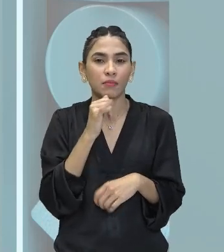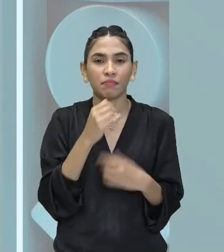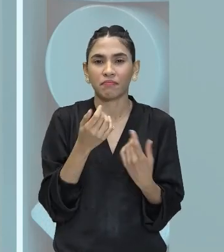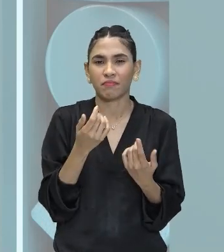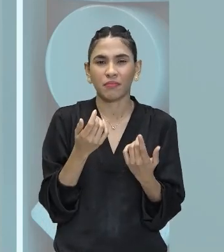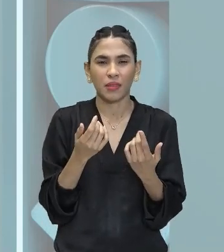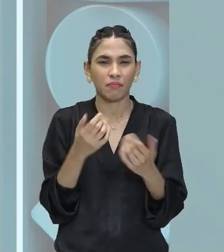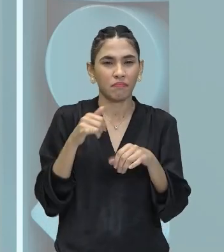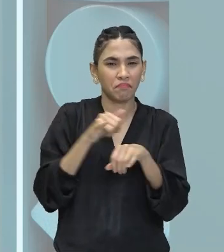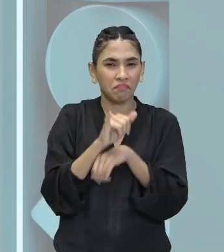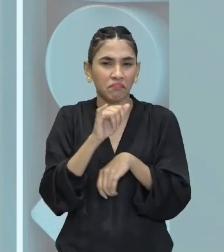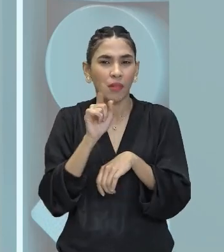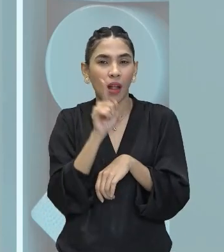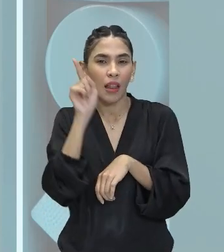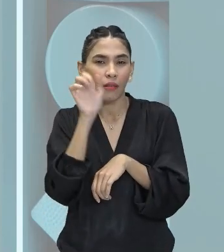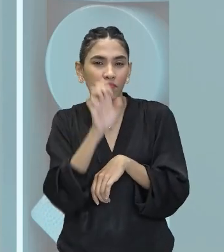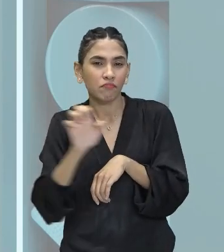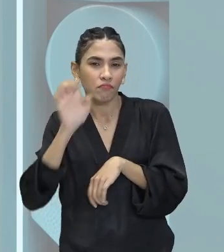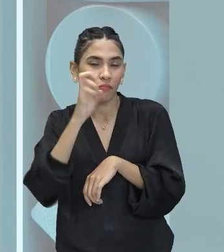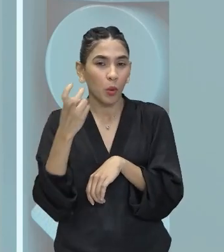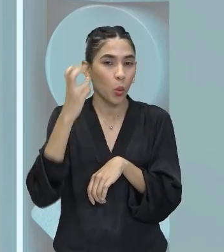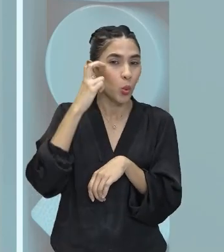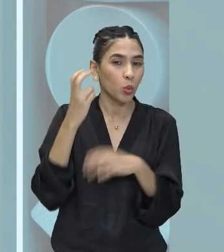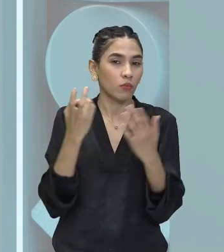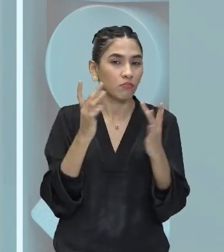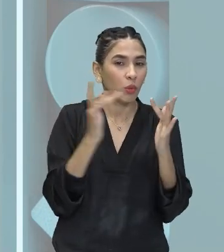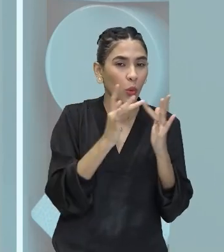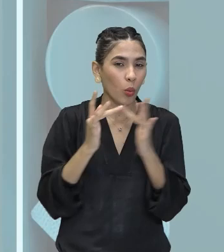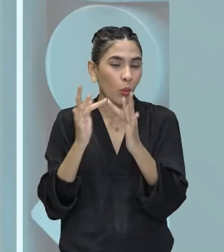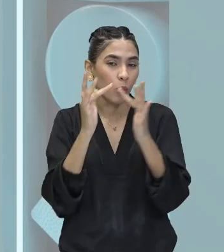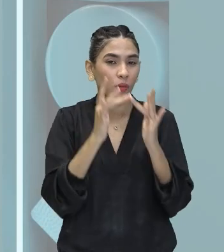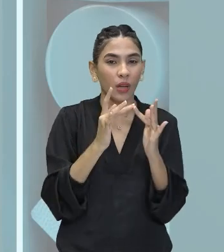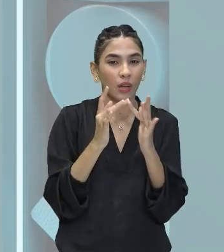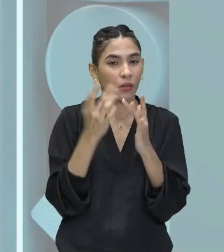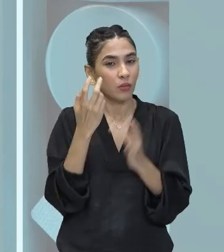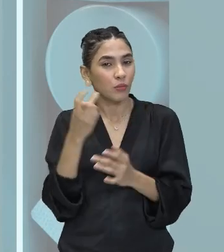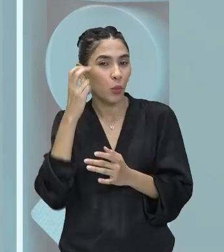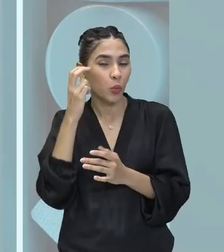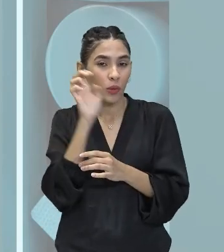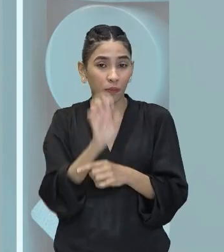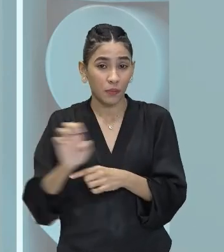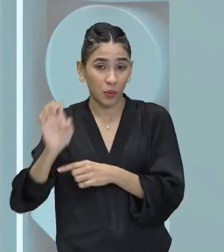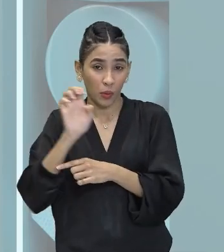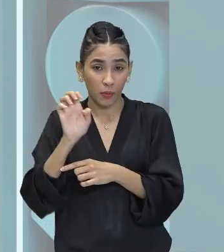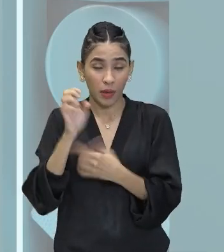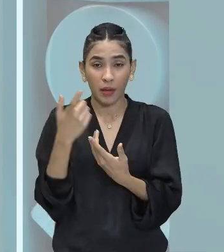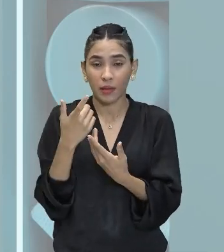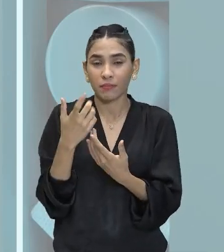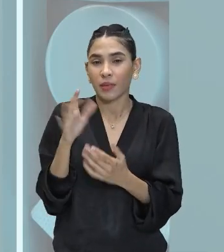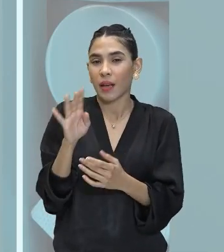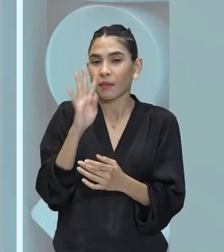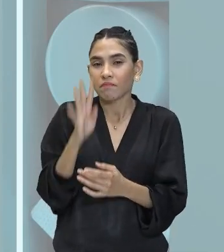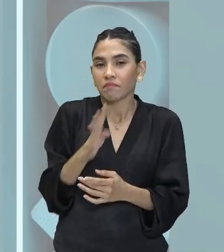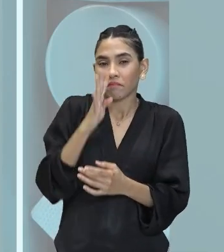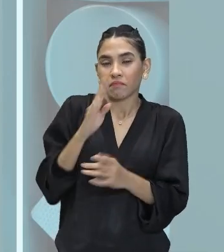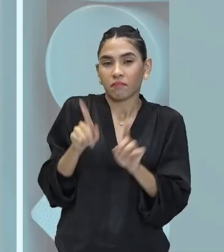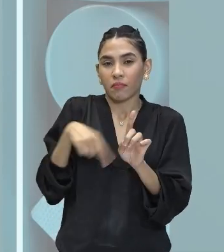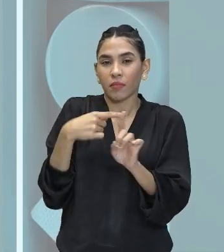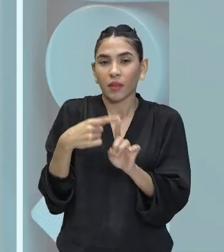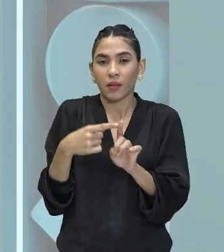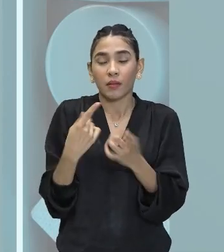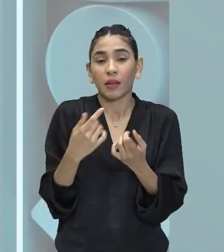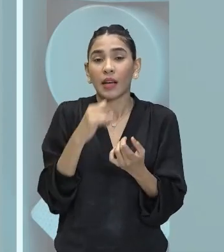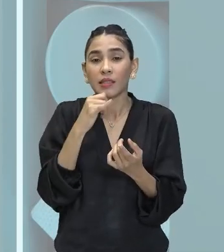bebendo lá na cultura europeia, ter contato com a cultura europeia para inspiração, para